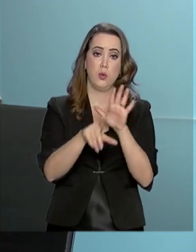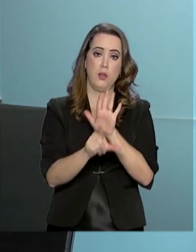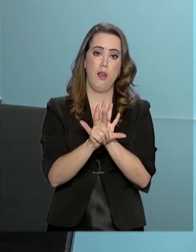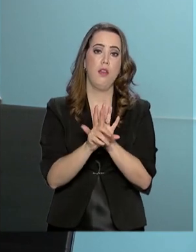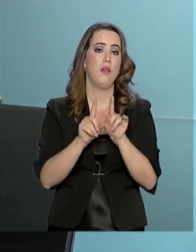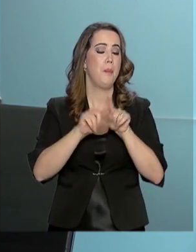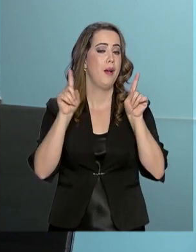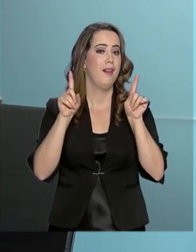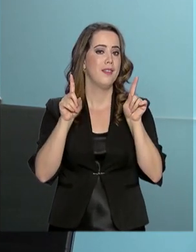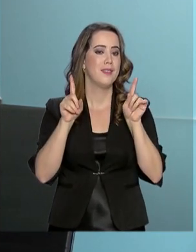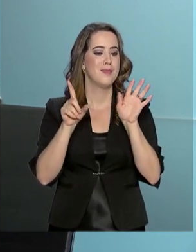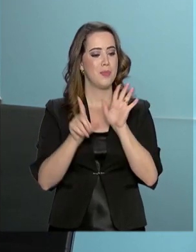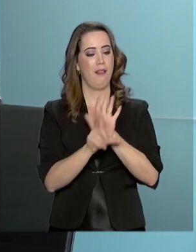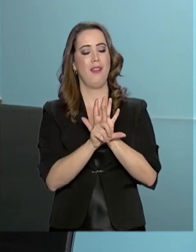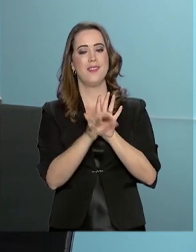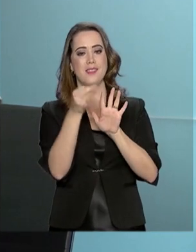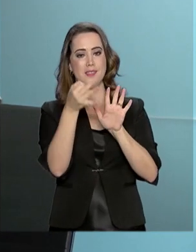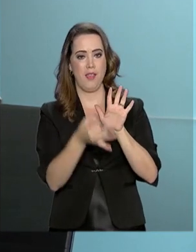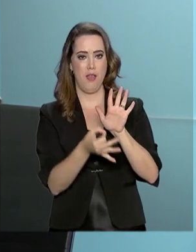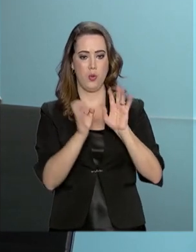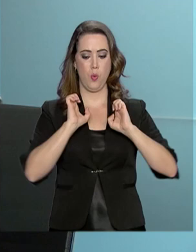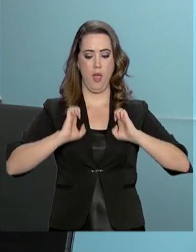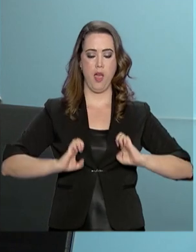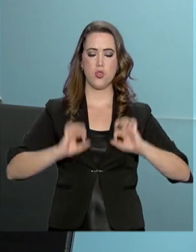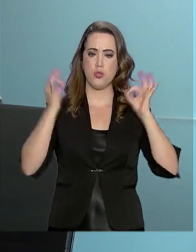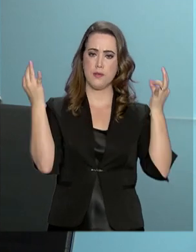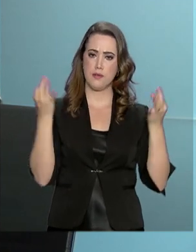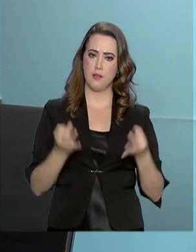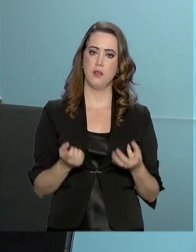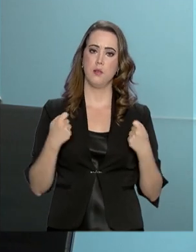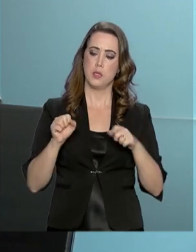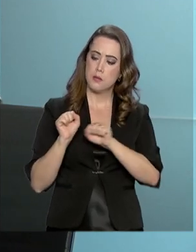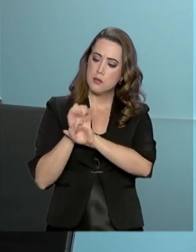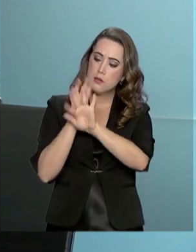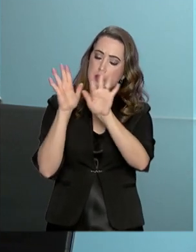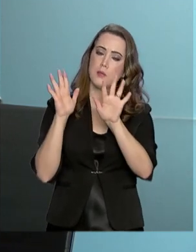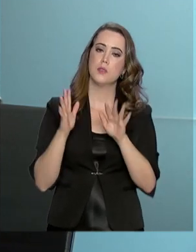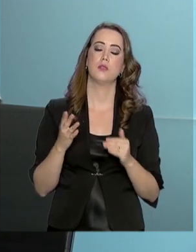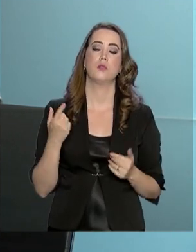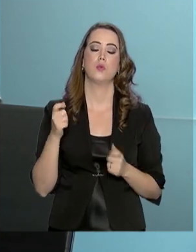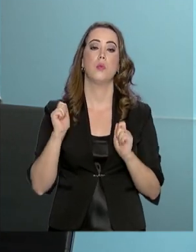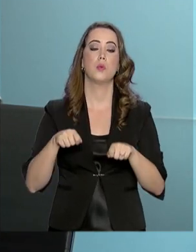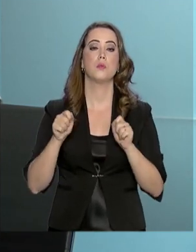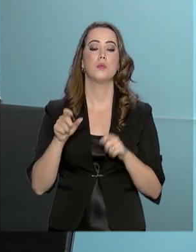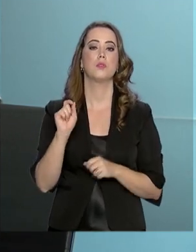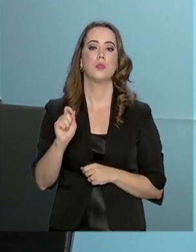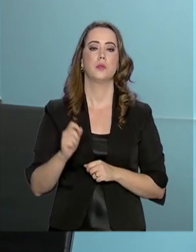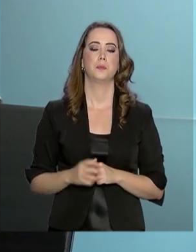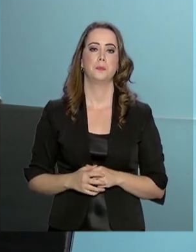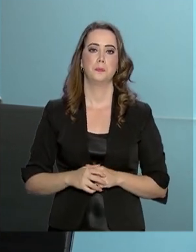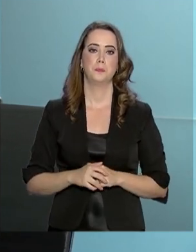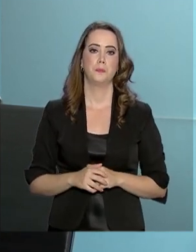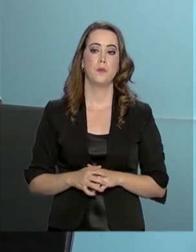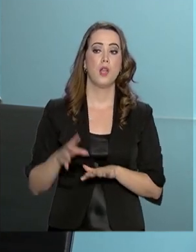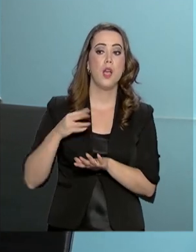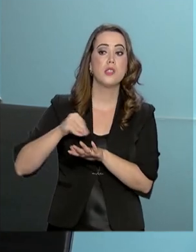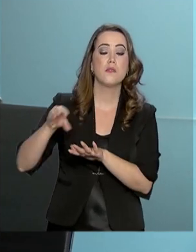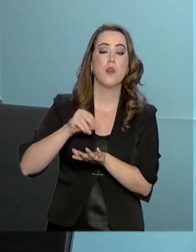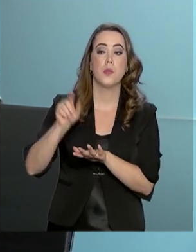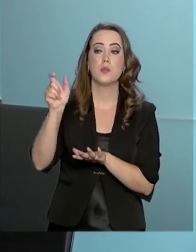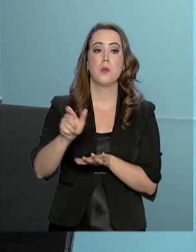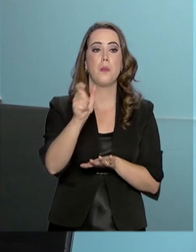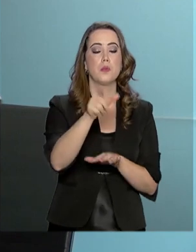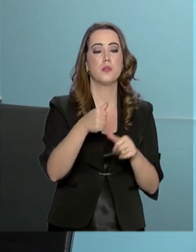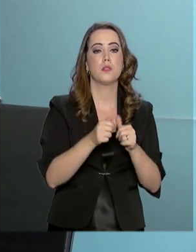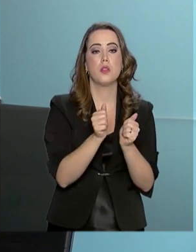ser legal, para ser ético, ele tem que ser transparente. Então, o a gente vai permitir é o seguinte, olha, as informações de quem está